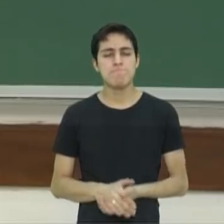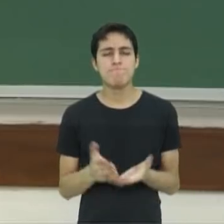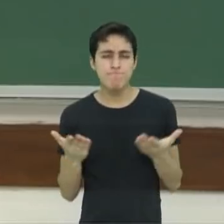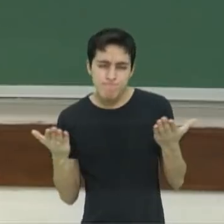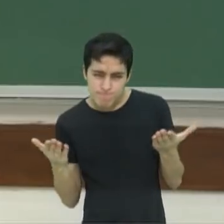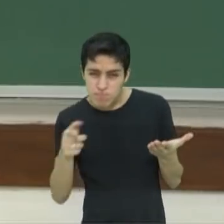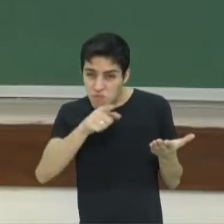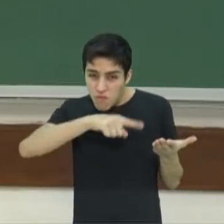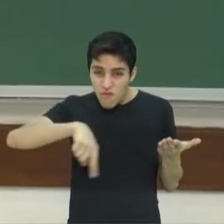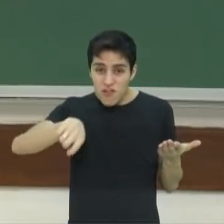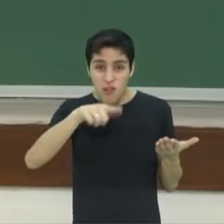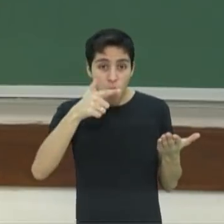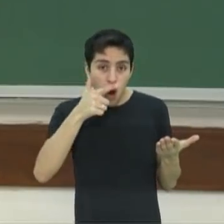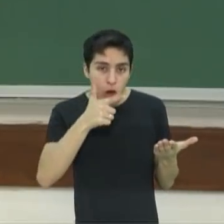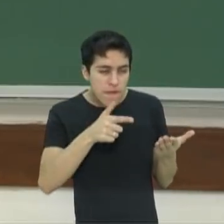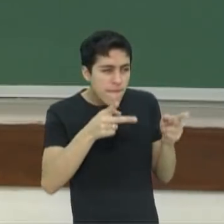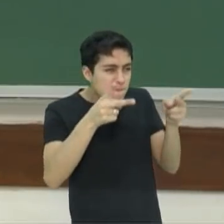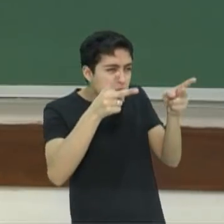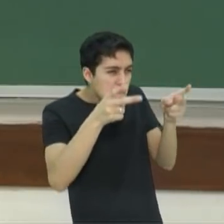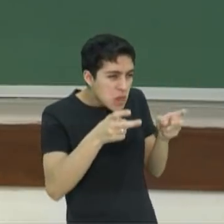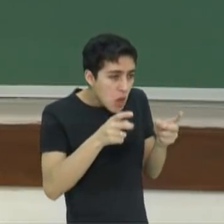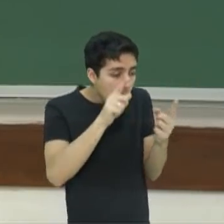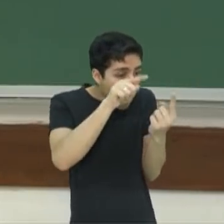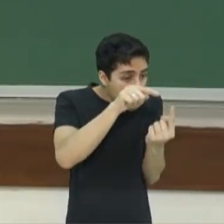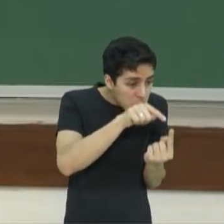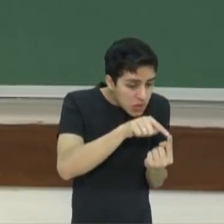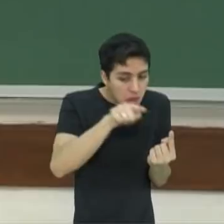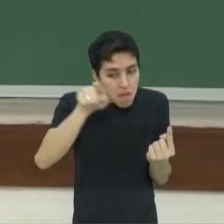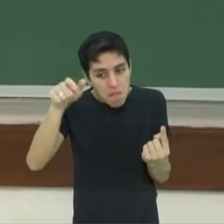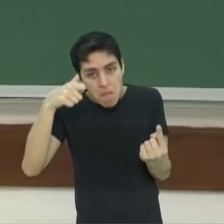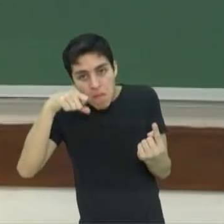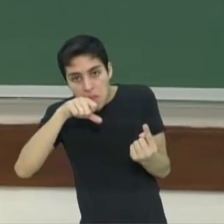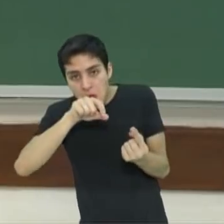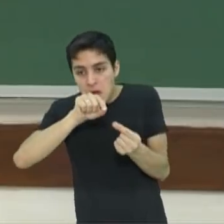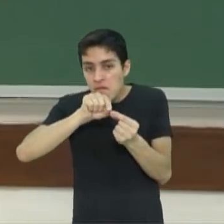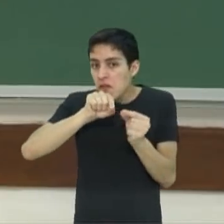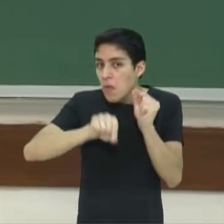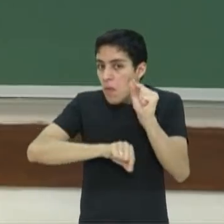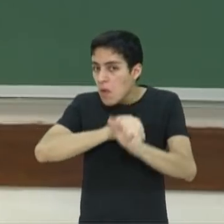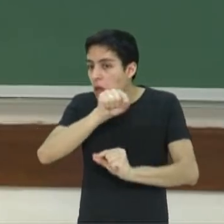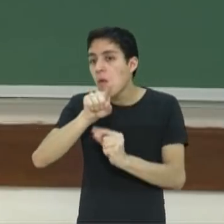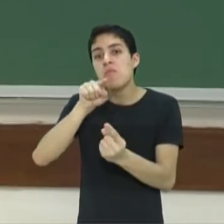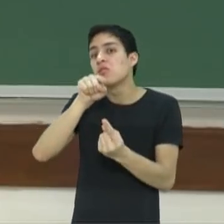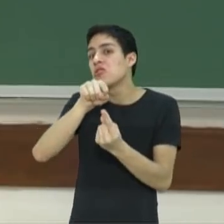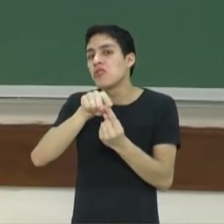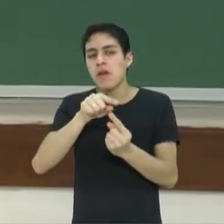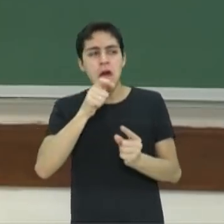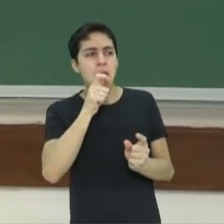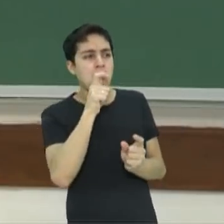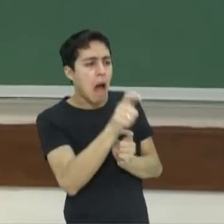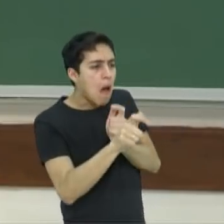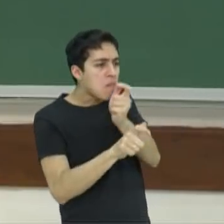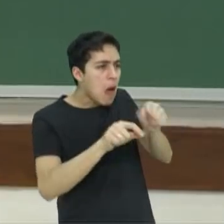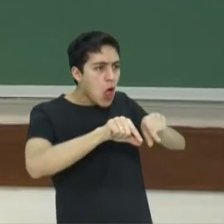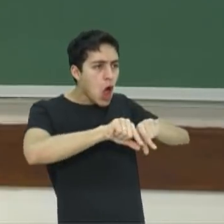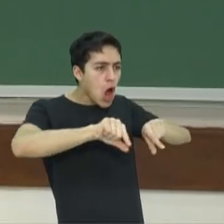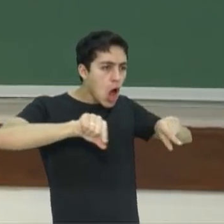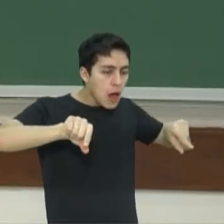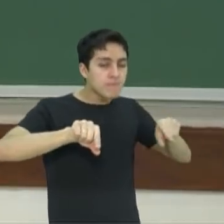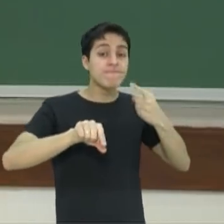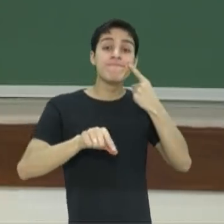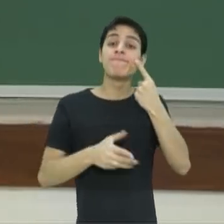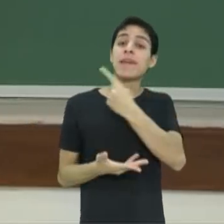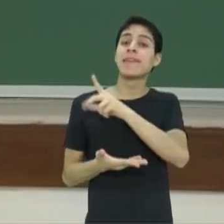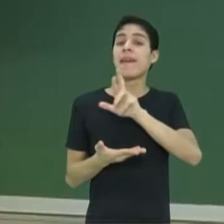Conseguiu identificar qual é o objetivo, o que a mãe tem como finalidade ao dizer esses trechos ou nesses trechos? Veja a